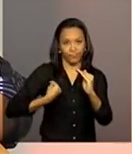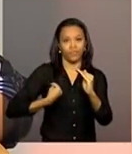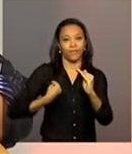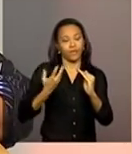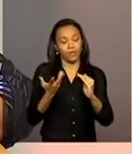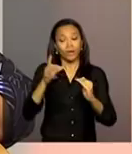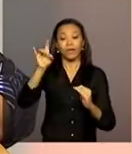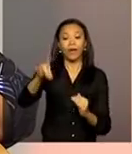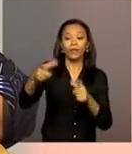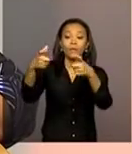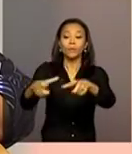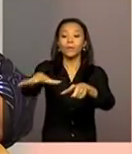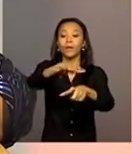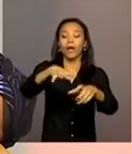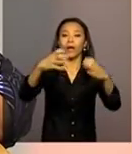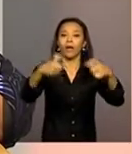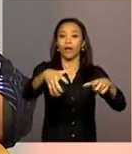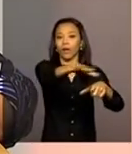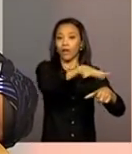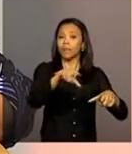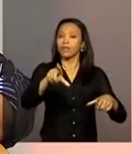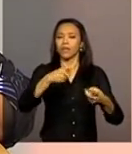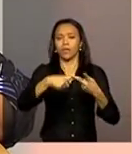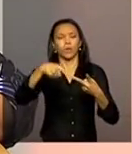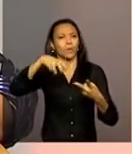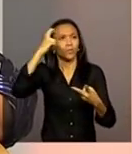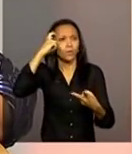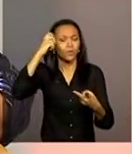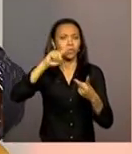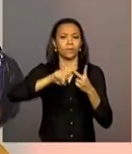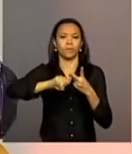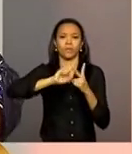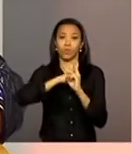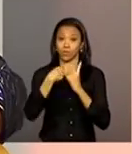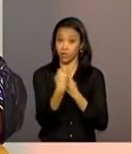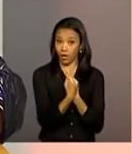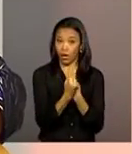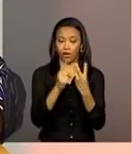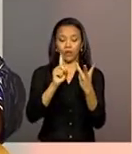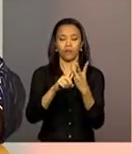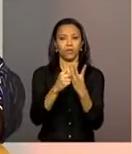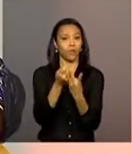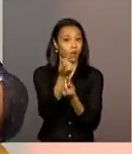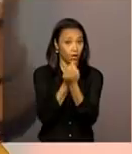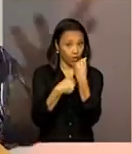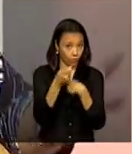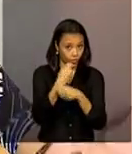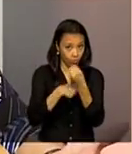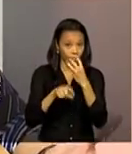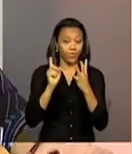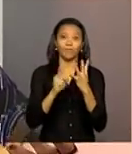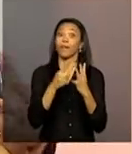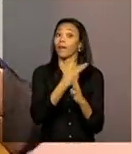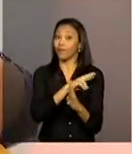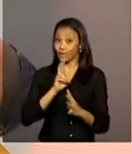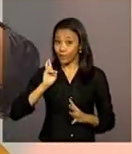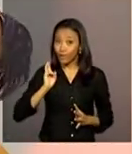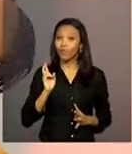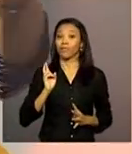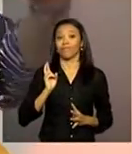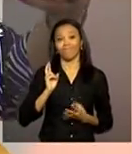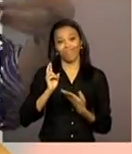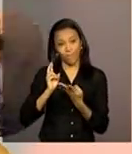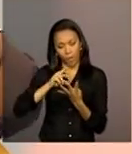elementos culturais sociais econômicos religiosos